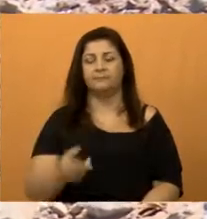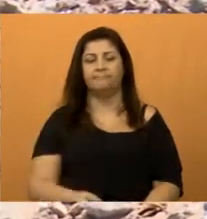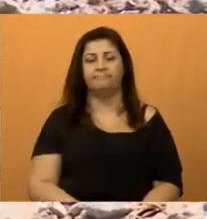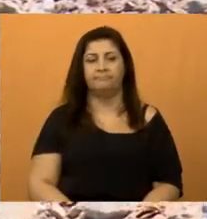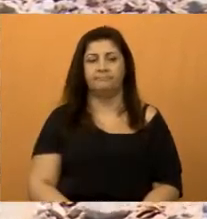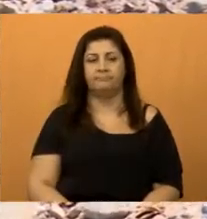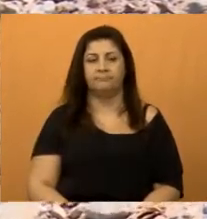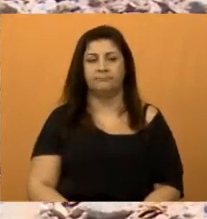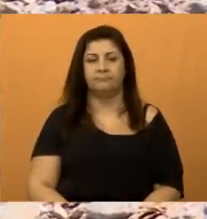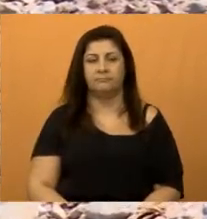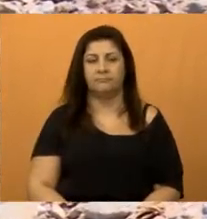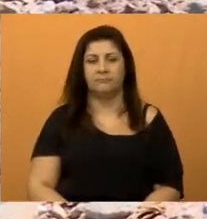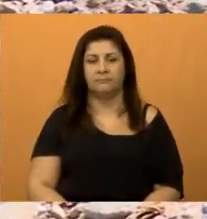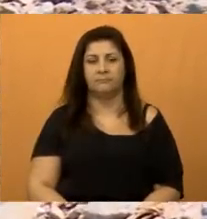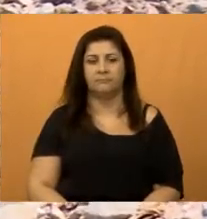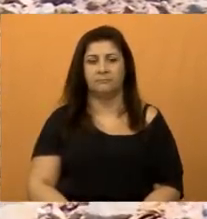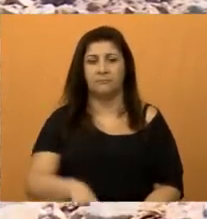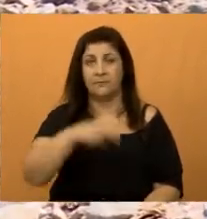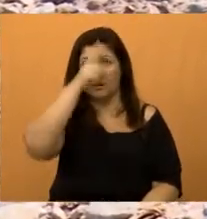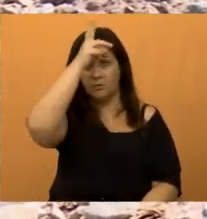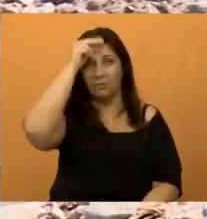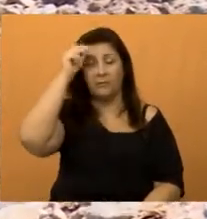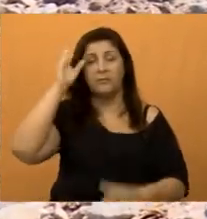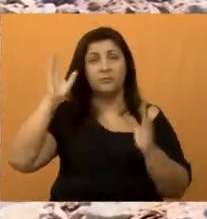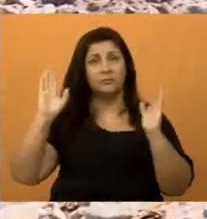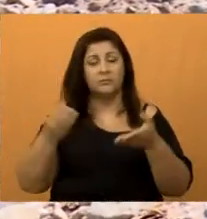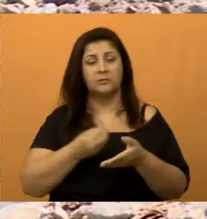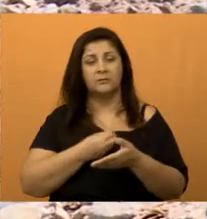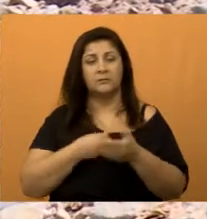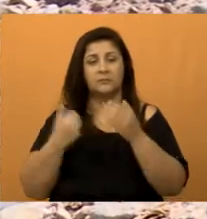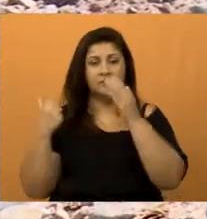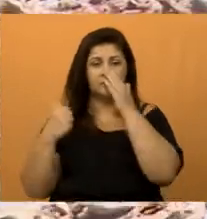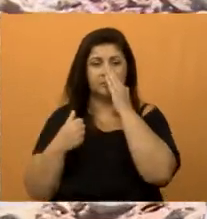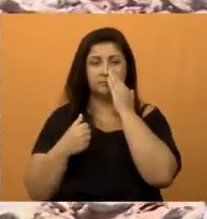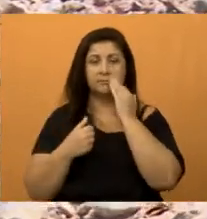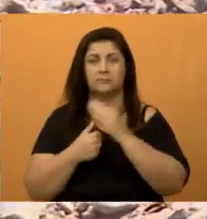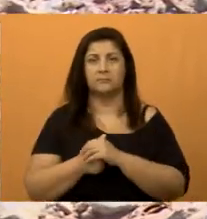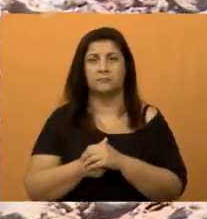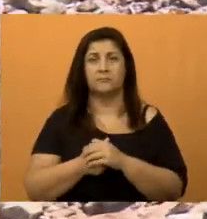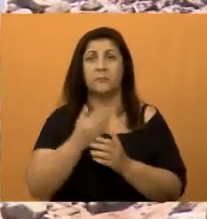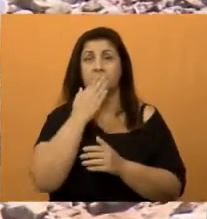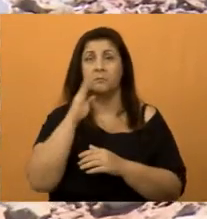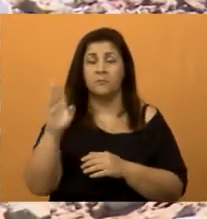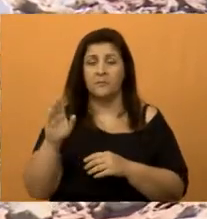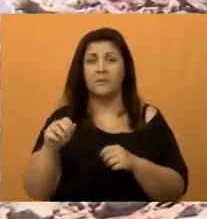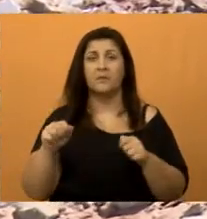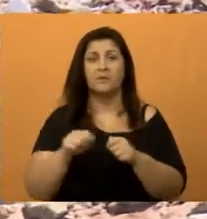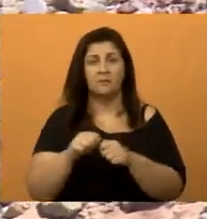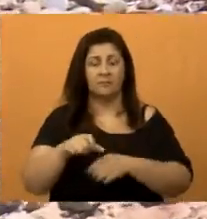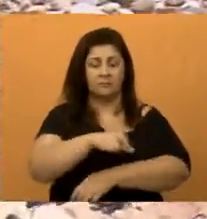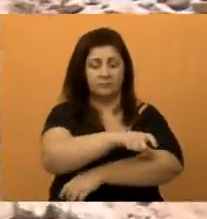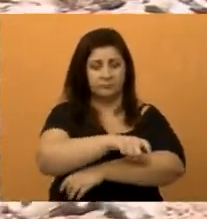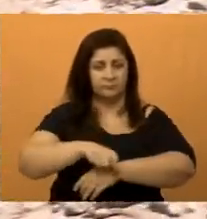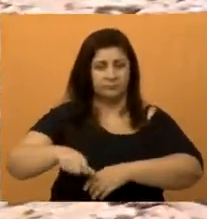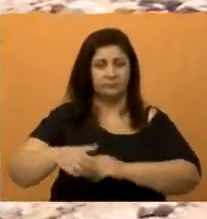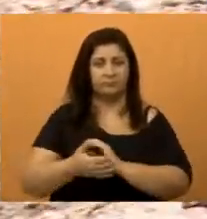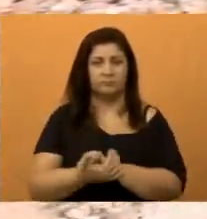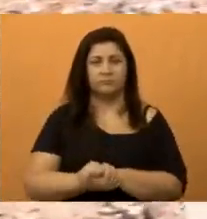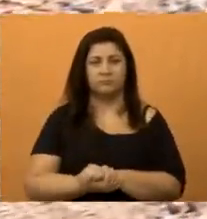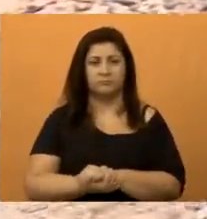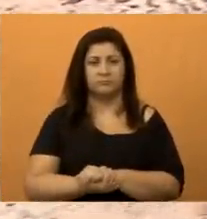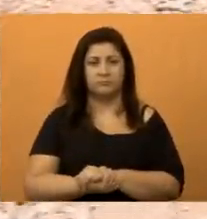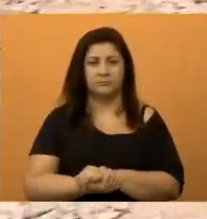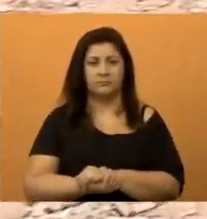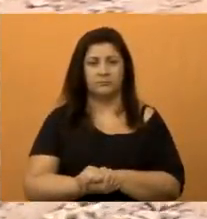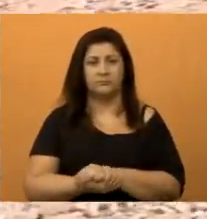aí você deu conversando também com isso aí, porque ele morou aqui também. Eu fui diretamente conversar com ele, ele prometeu que esse ano ele faria o asfalto. A gente está aguardando, né? O ano só acaba em dezembro, mas a